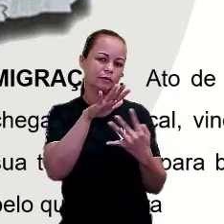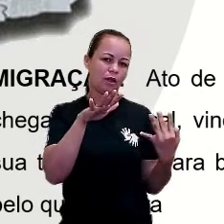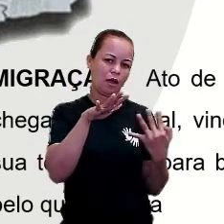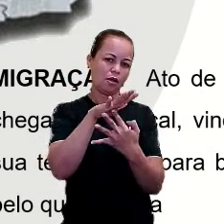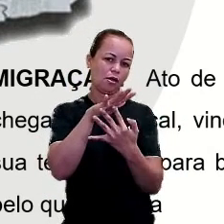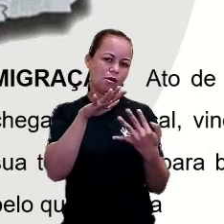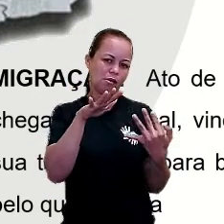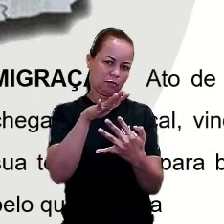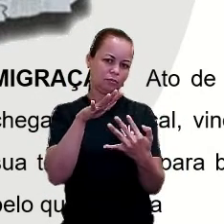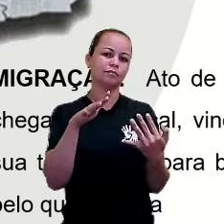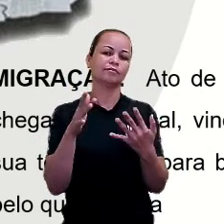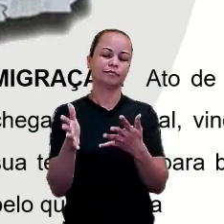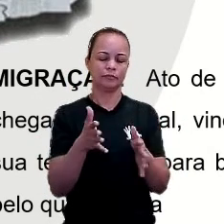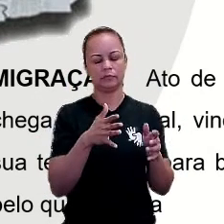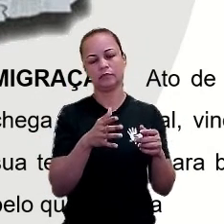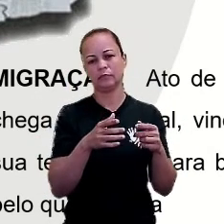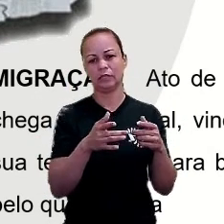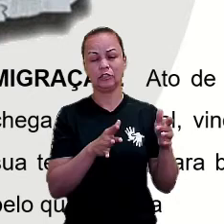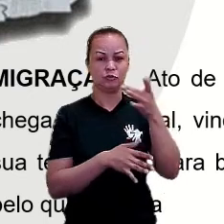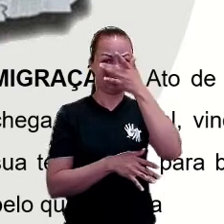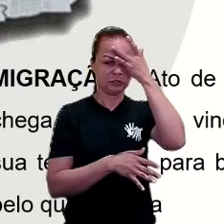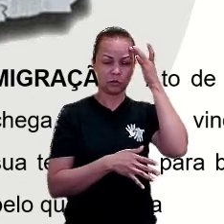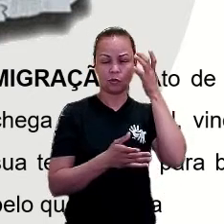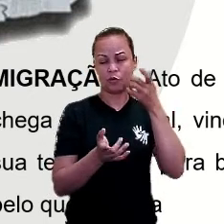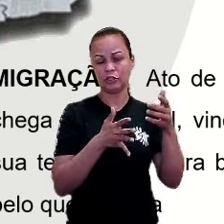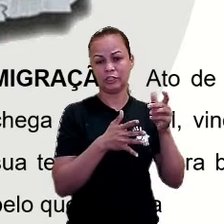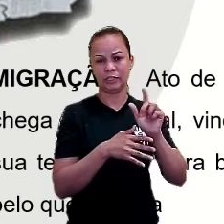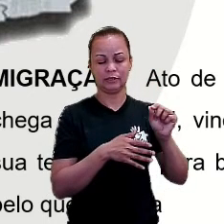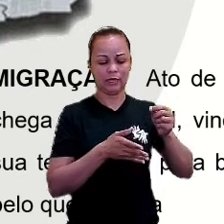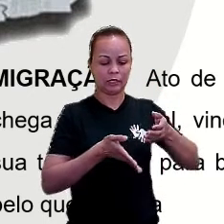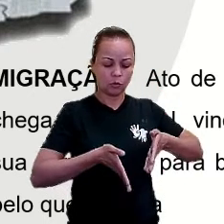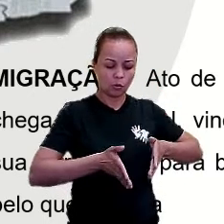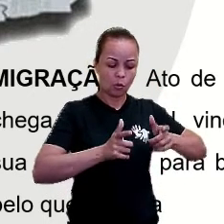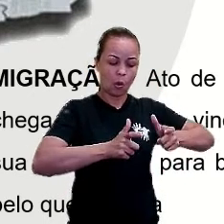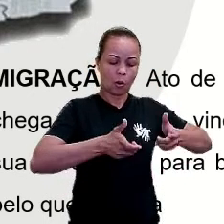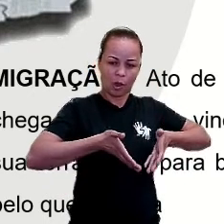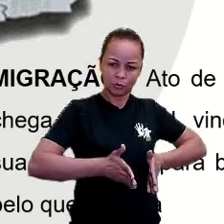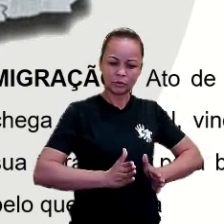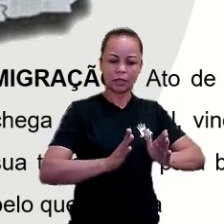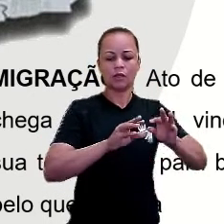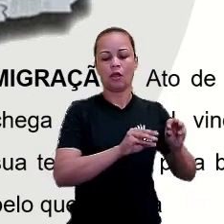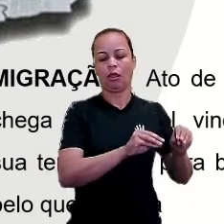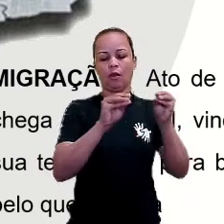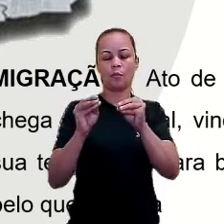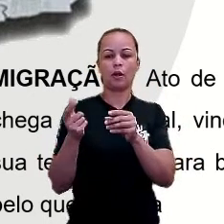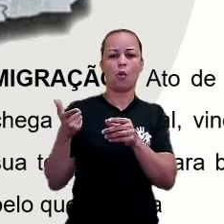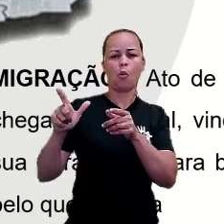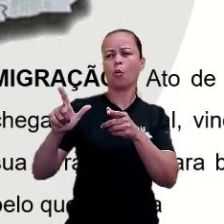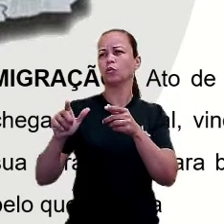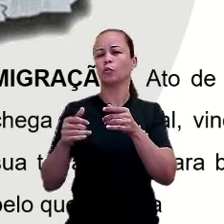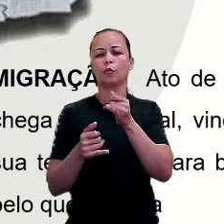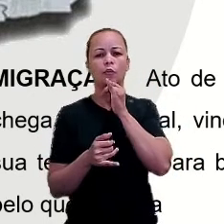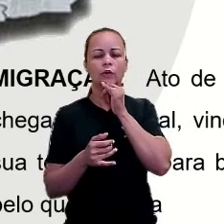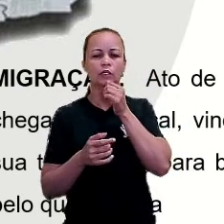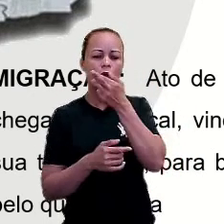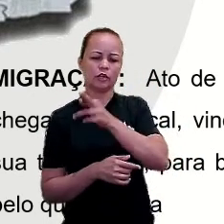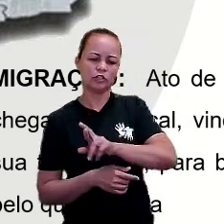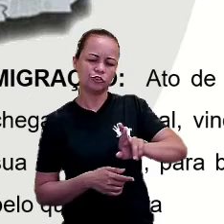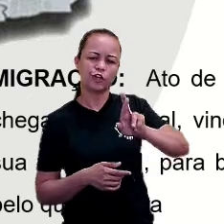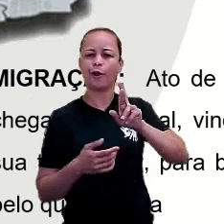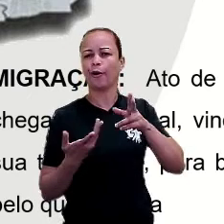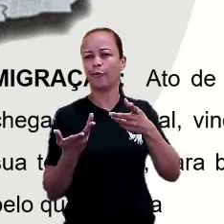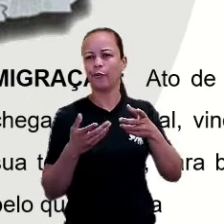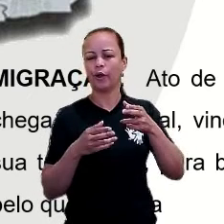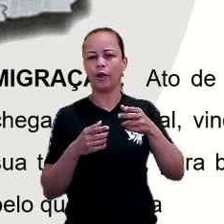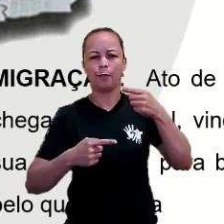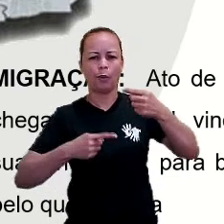que saem da sua terra natal por causa de confrontos políticos, religiosos. Escutamos muito isso quando está tendo guerras, né?